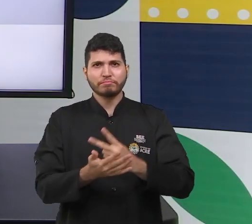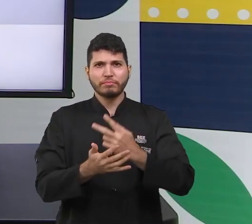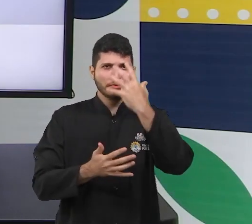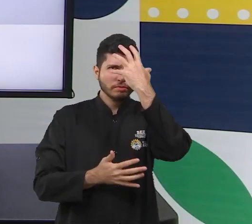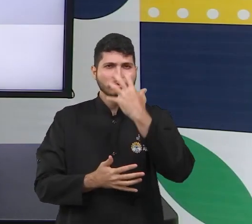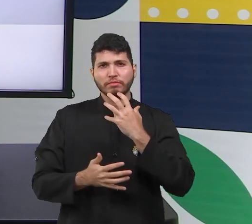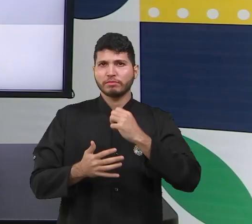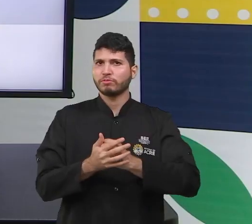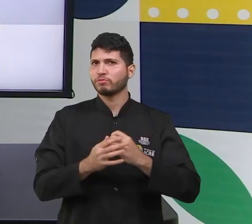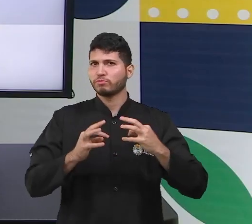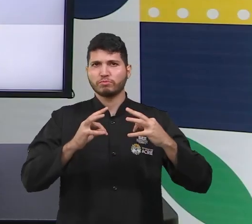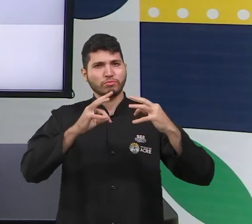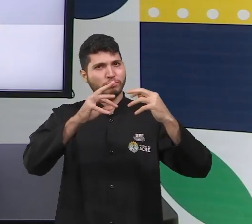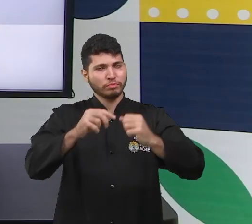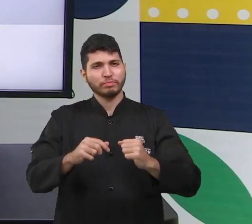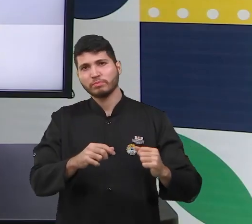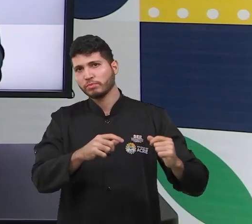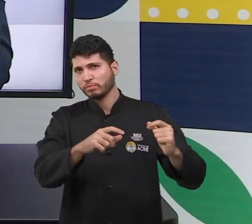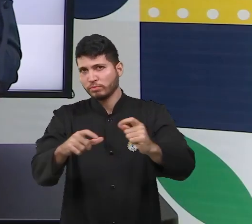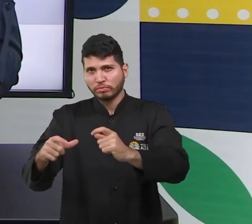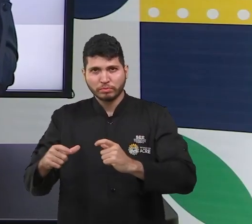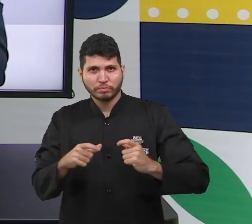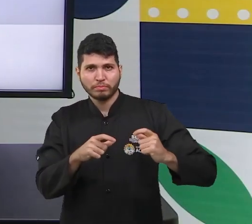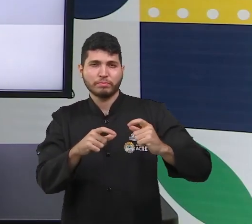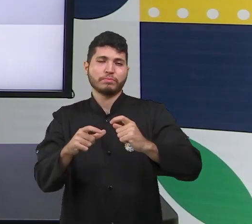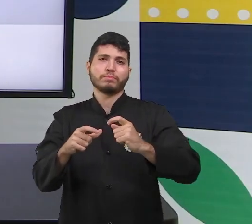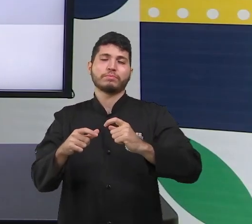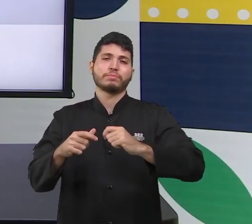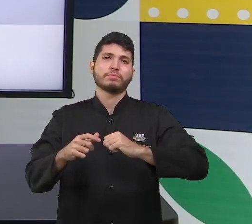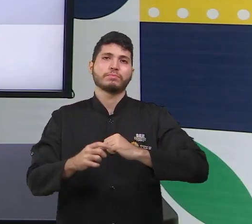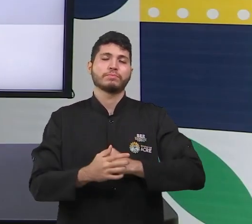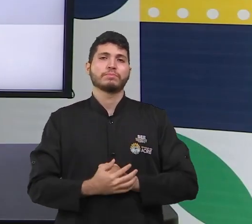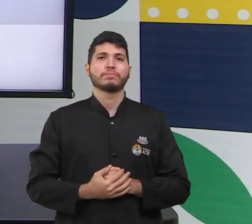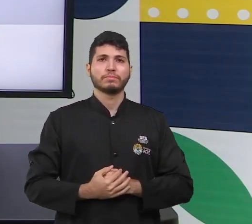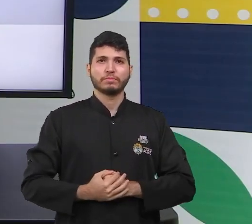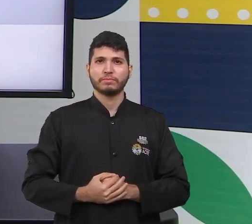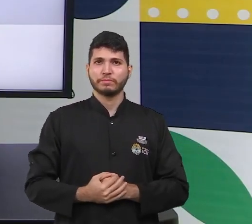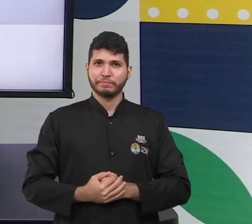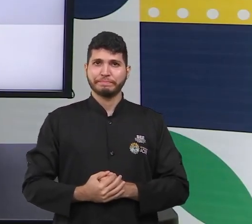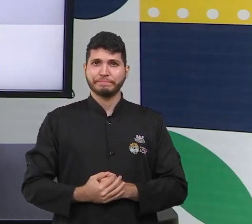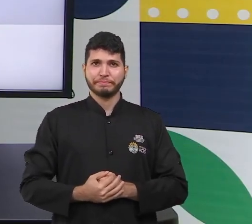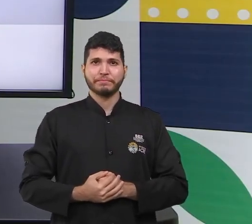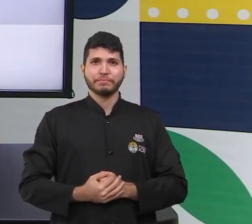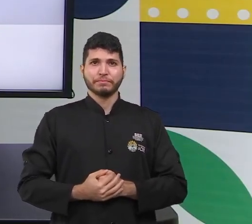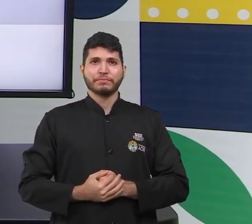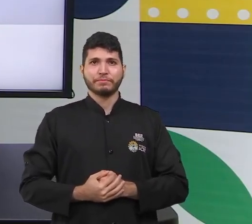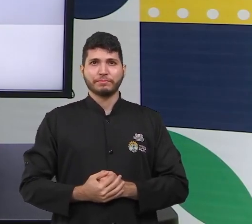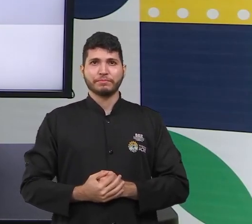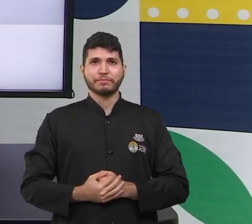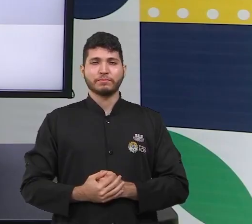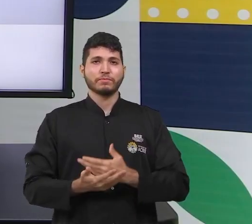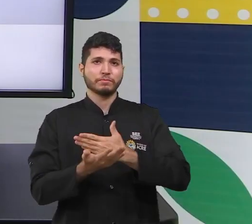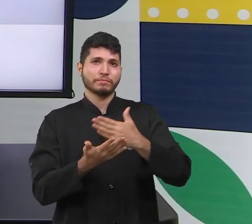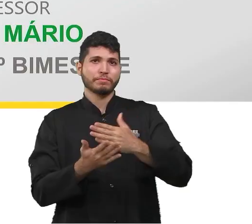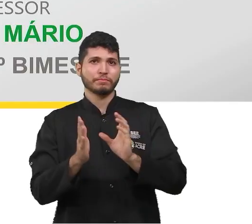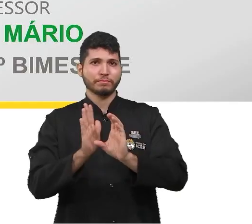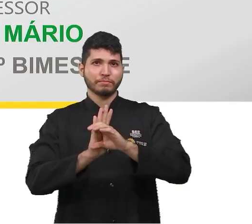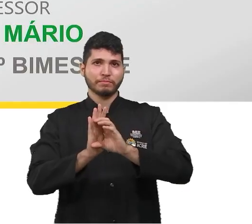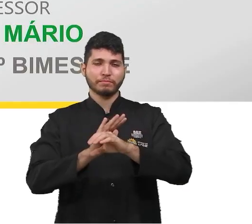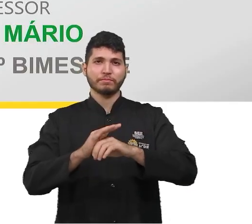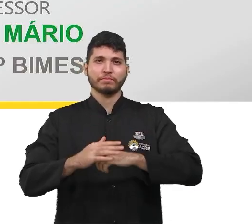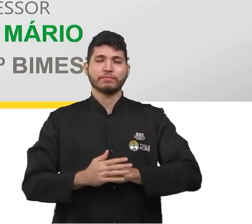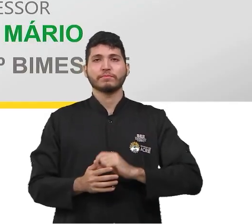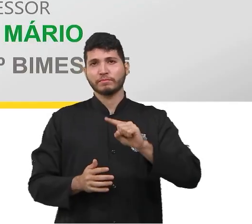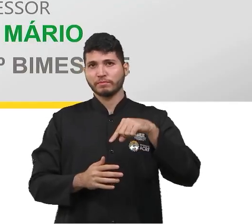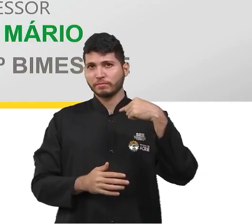as esferas sociais, tá bom? Vamos ao nosso conceito? Vamos iniciar o nosso slide primeiro com o conceito. Depois eu